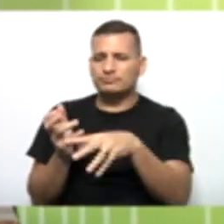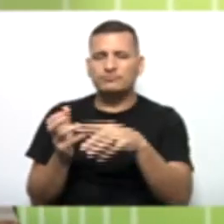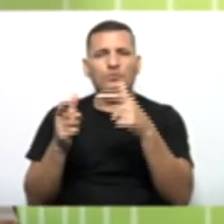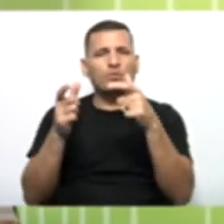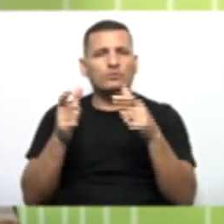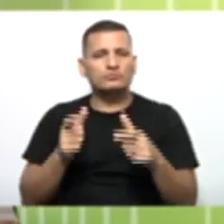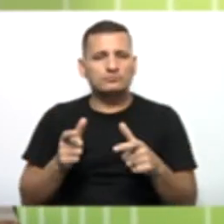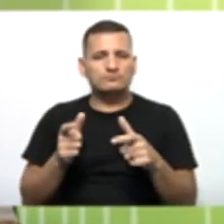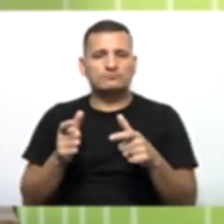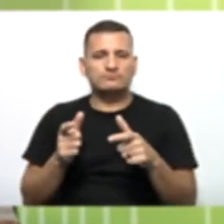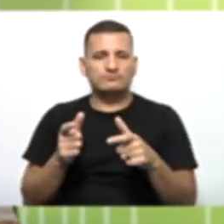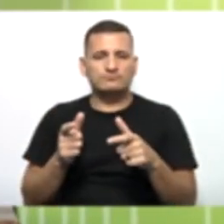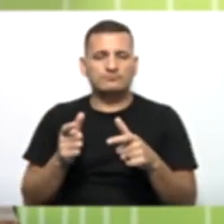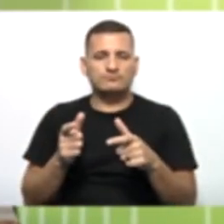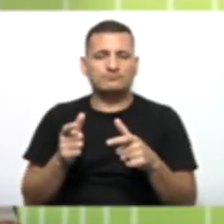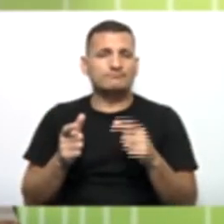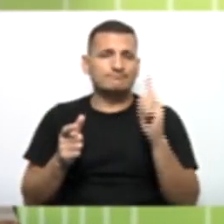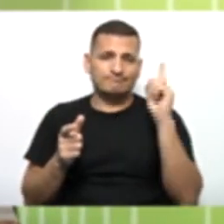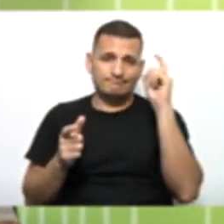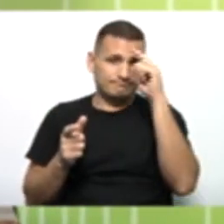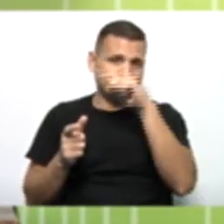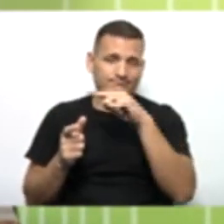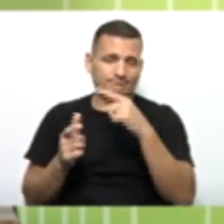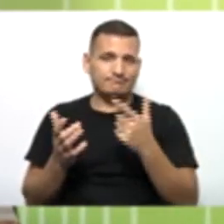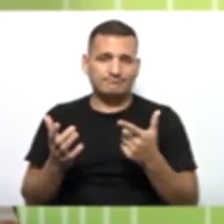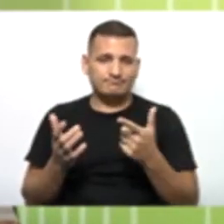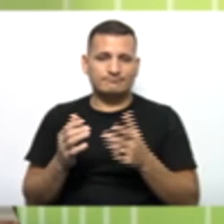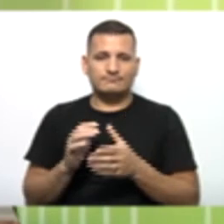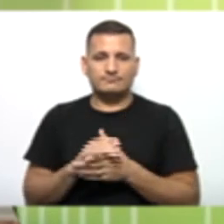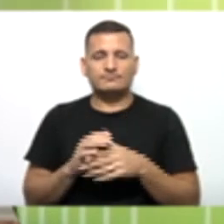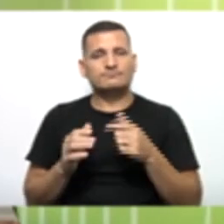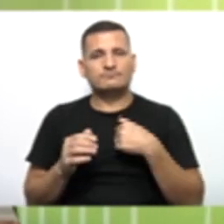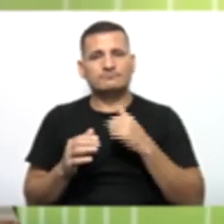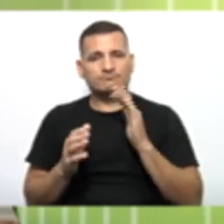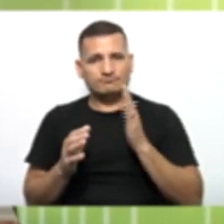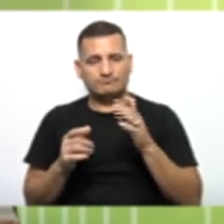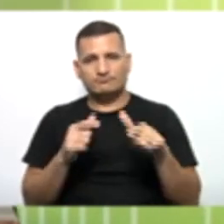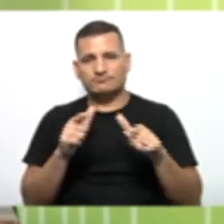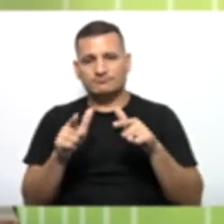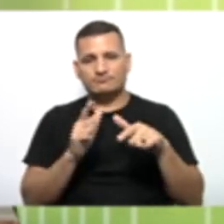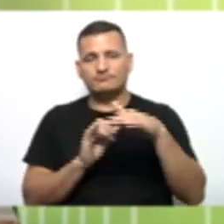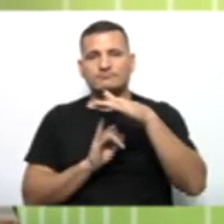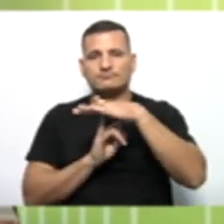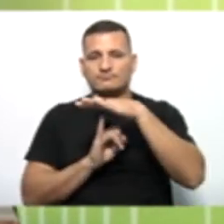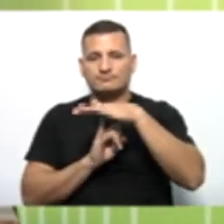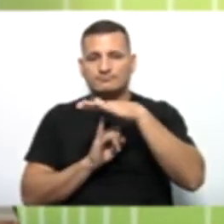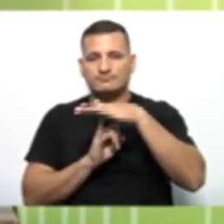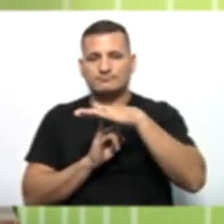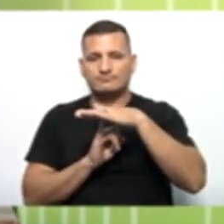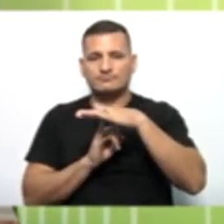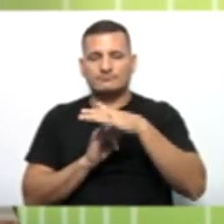corretamente, você encontra uma grande dificuldade. Eu trabalhei em uma instituição e nós estávamos